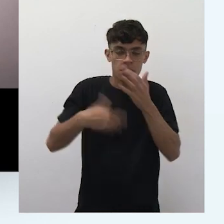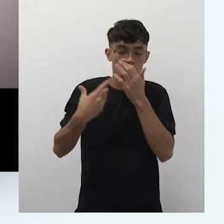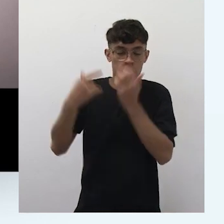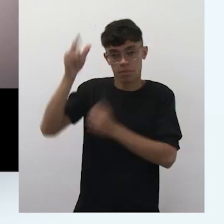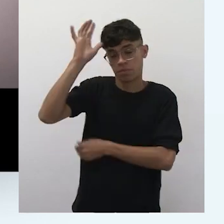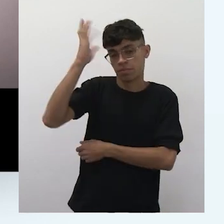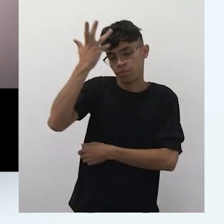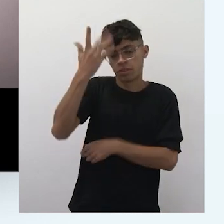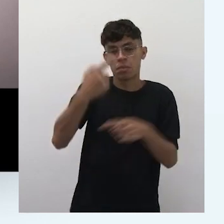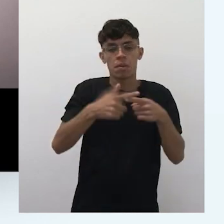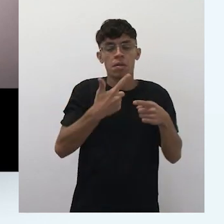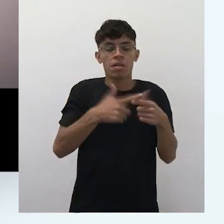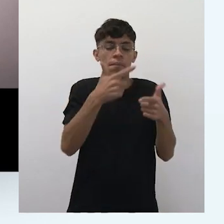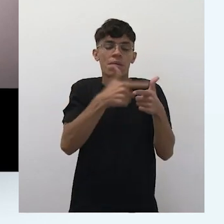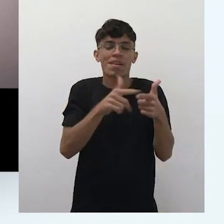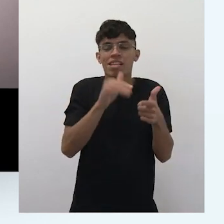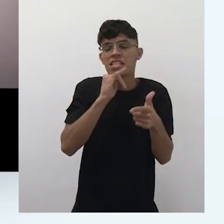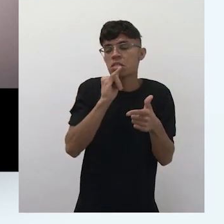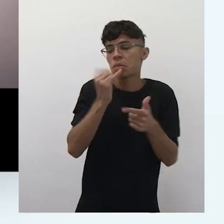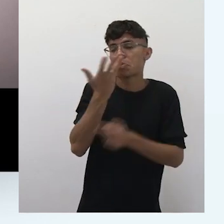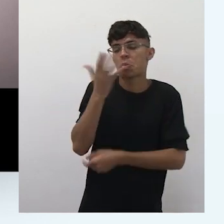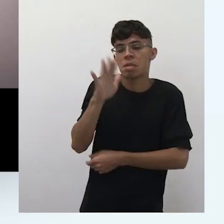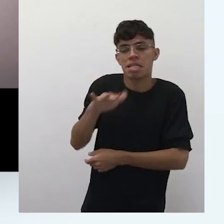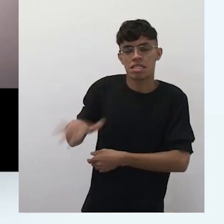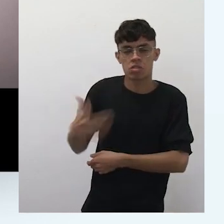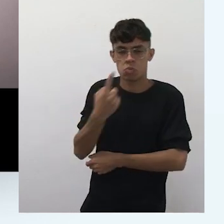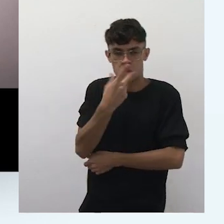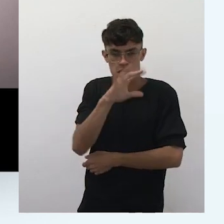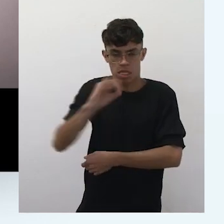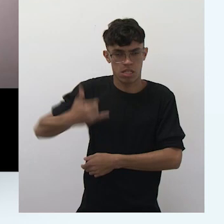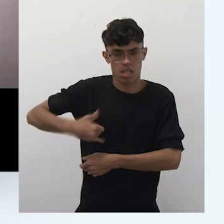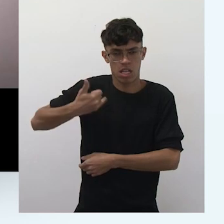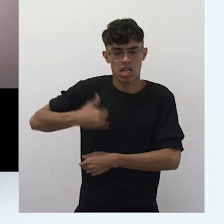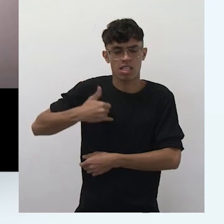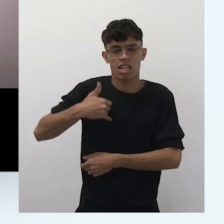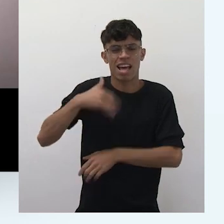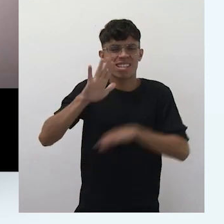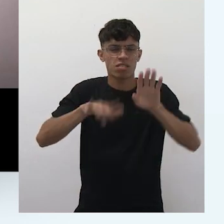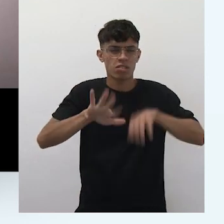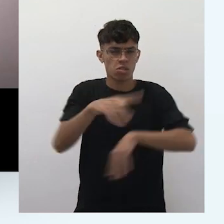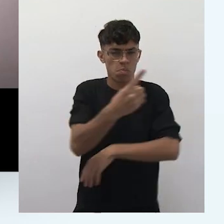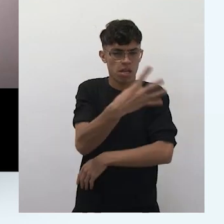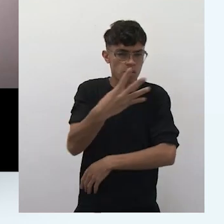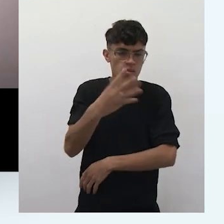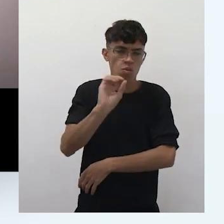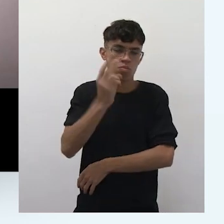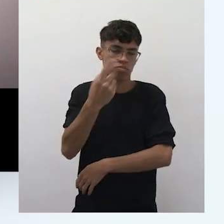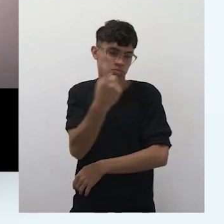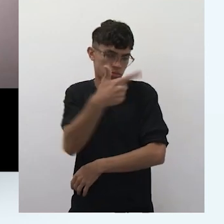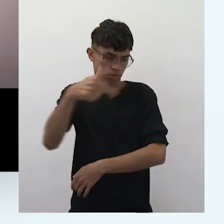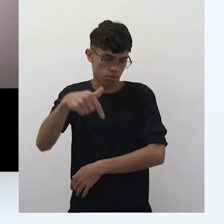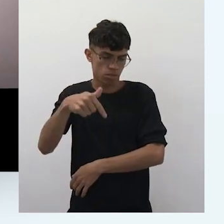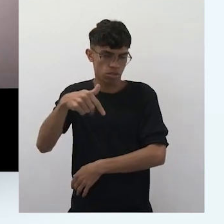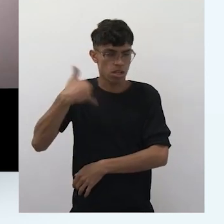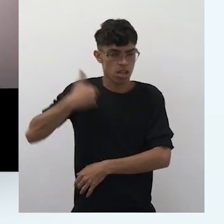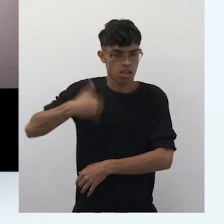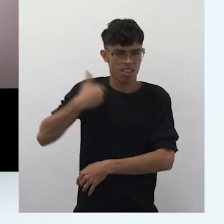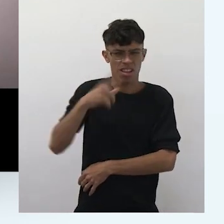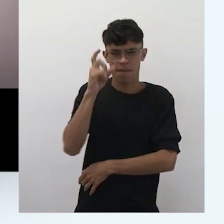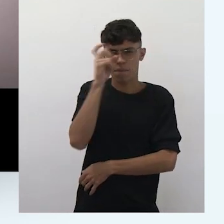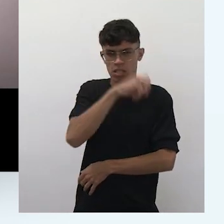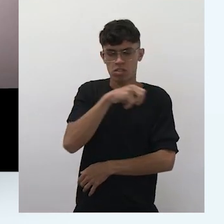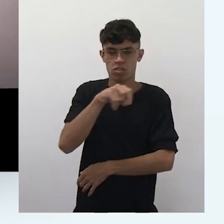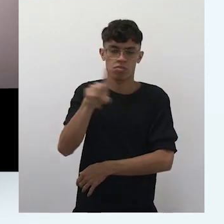que é problema para uma criança de 10 anos, nem sempre é para outra de 14 ou de 17 anos. Isso